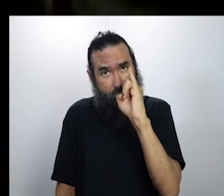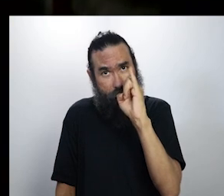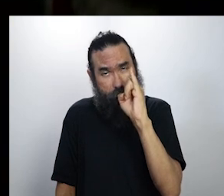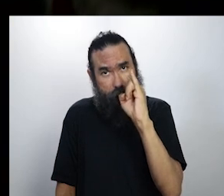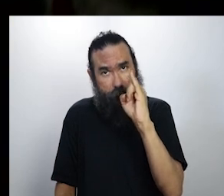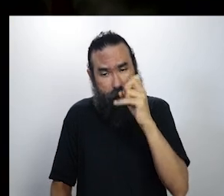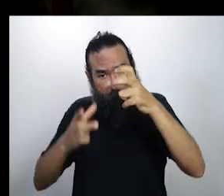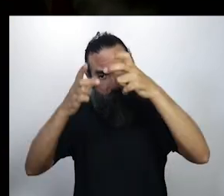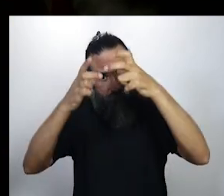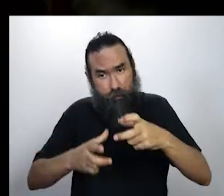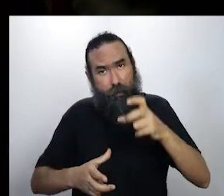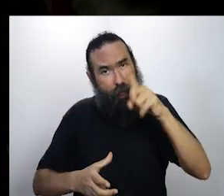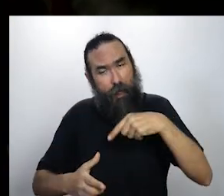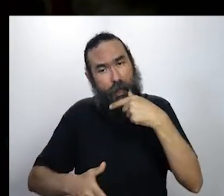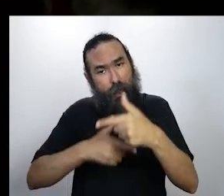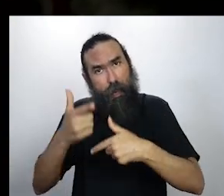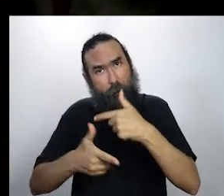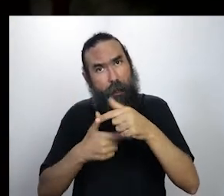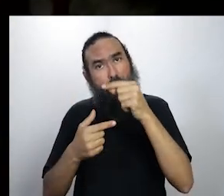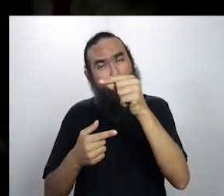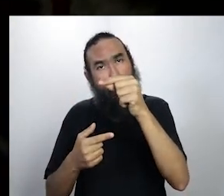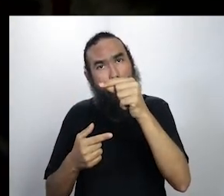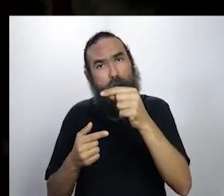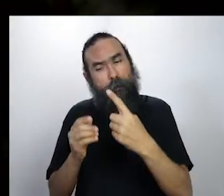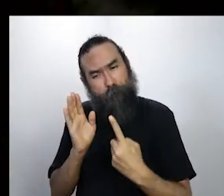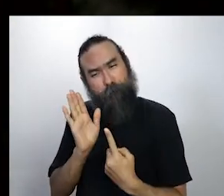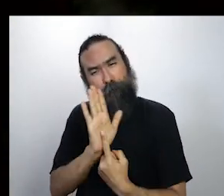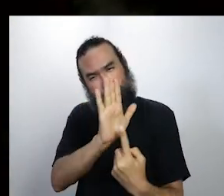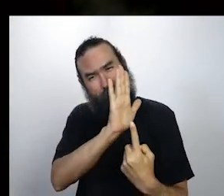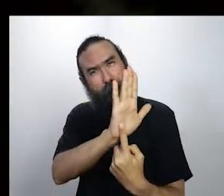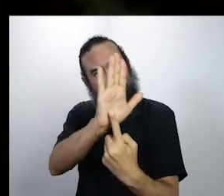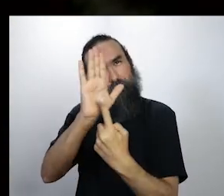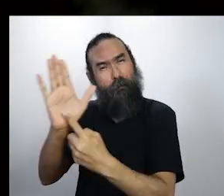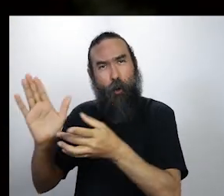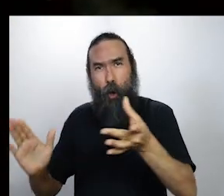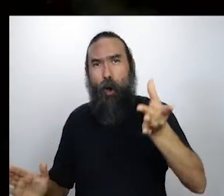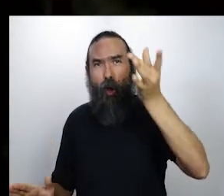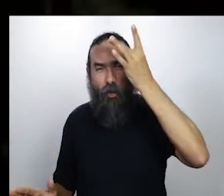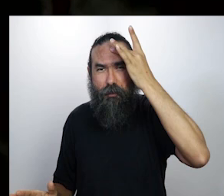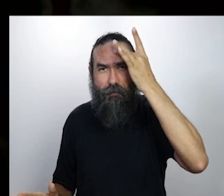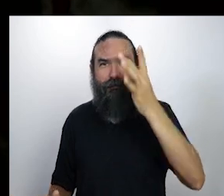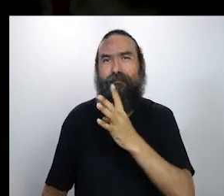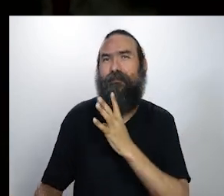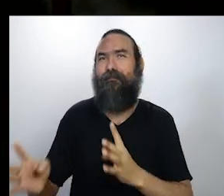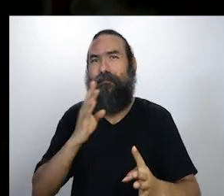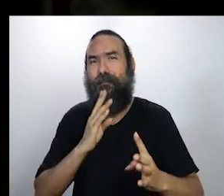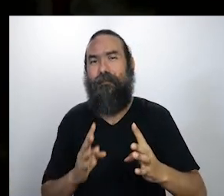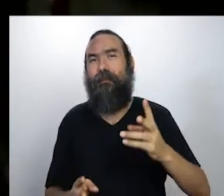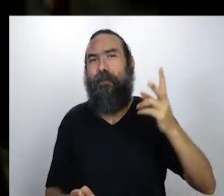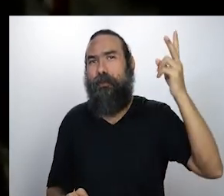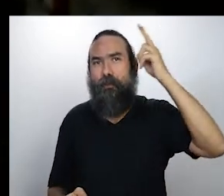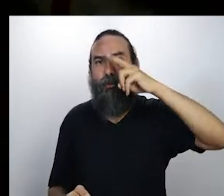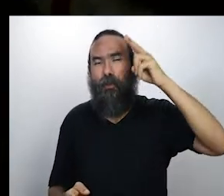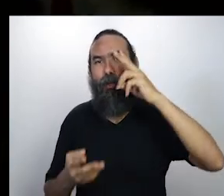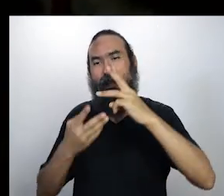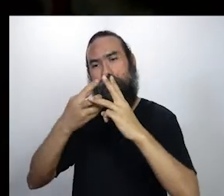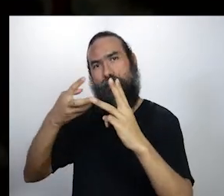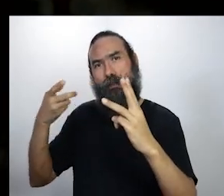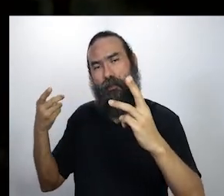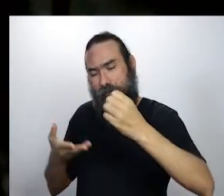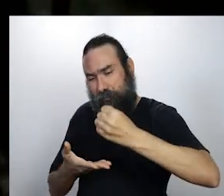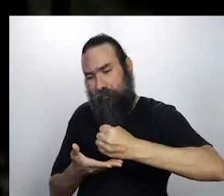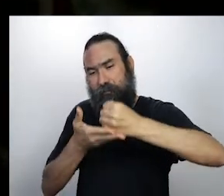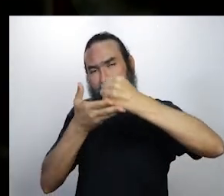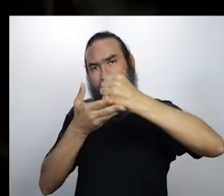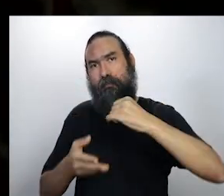de extensão, com essas parcerias. A gente traz todo essa fala, esse empoderamento das próprias